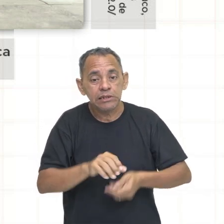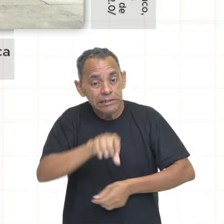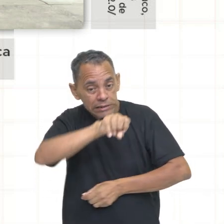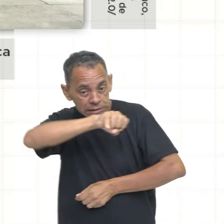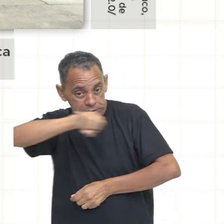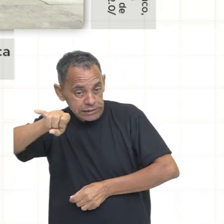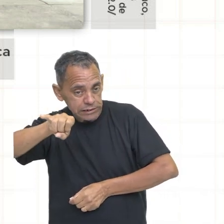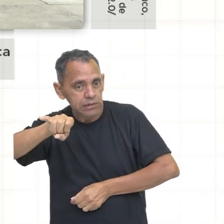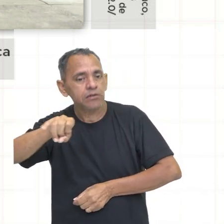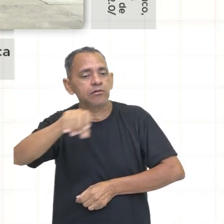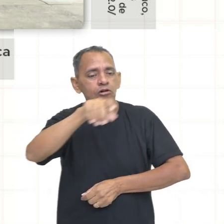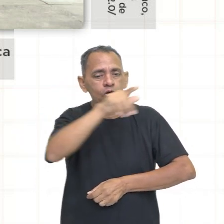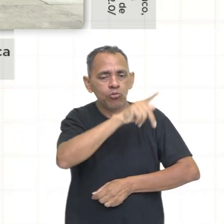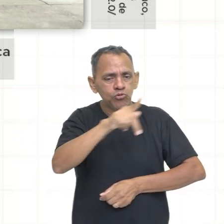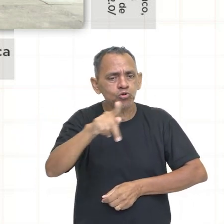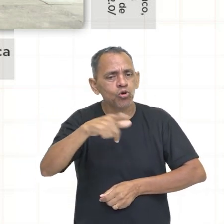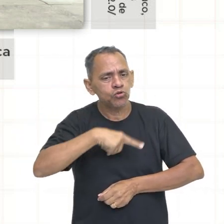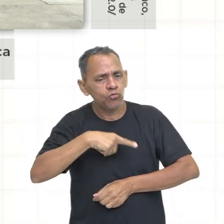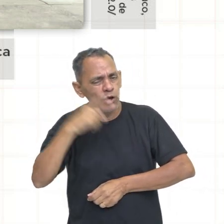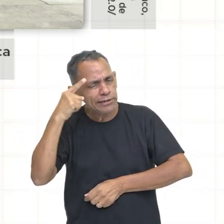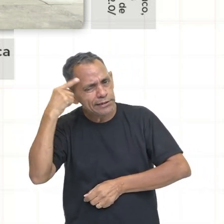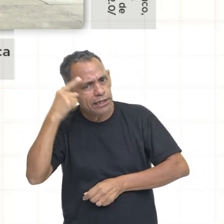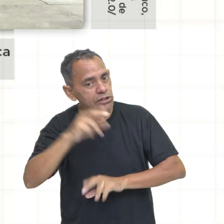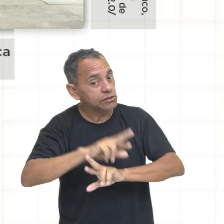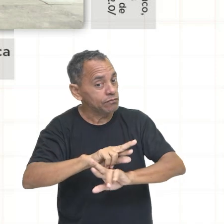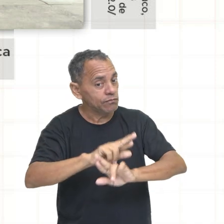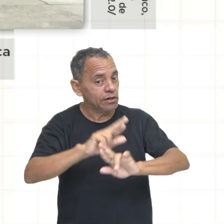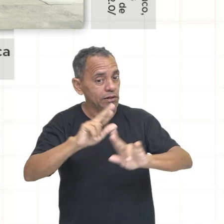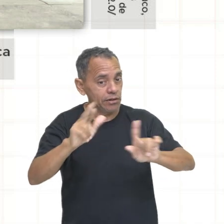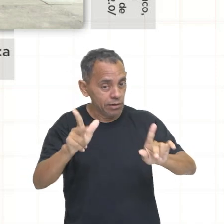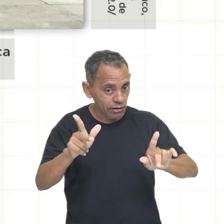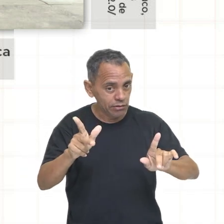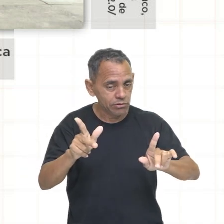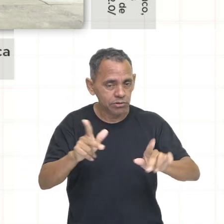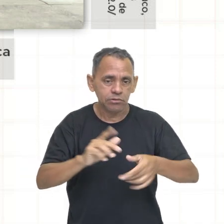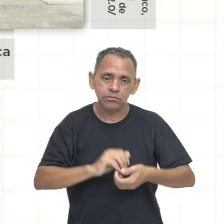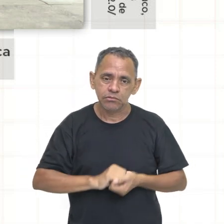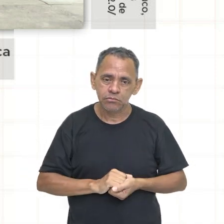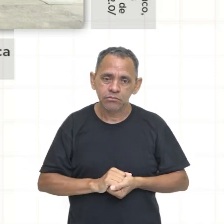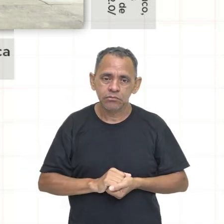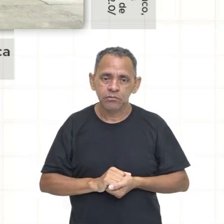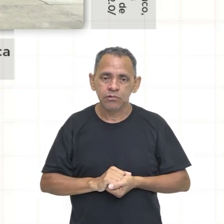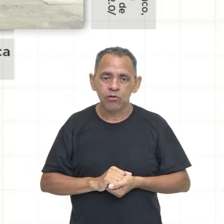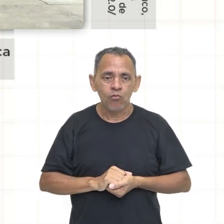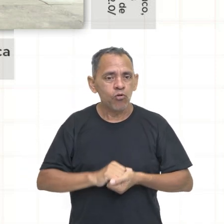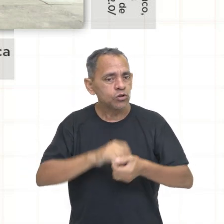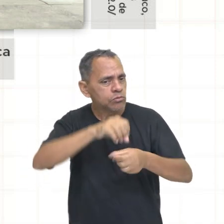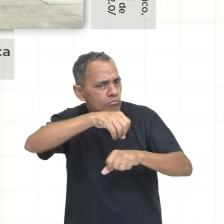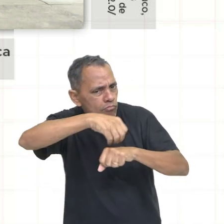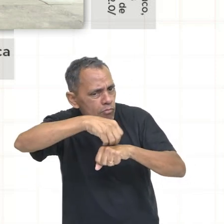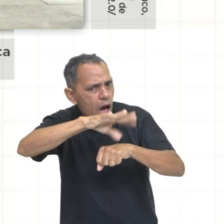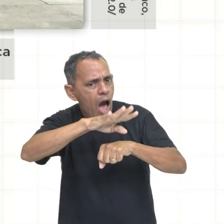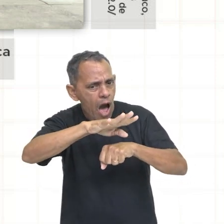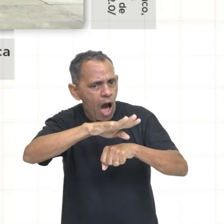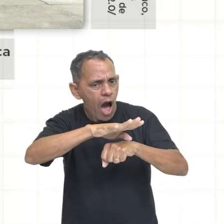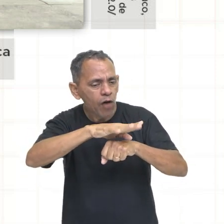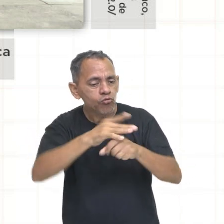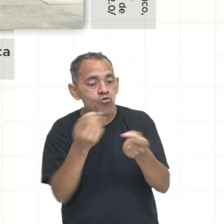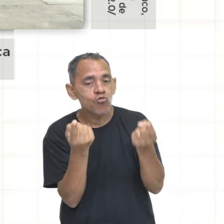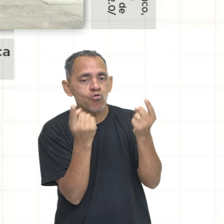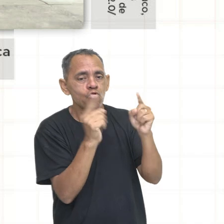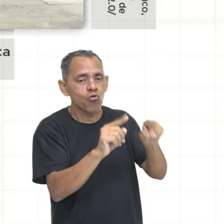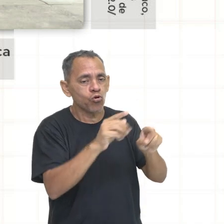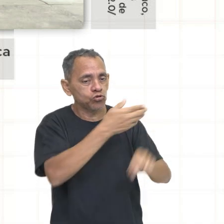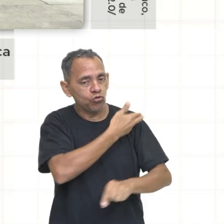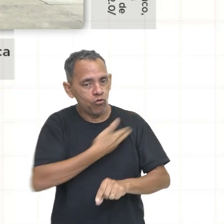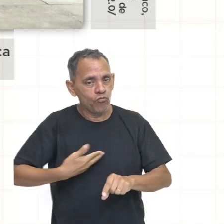ideia do professor estiver sendo colocada na sala de aula fosse contra ao governo militar, esse professor